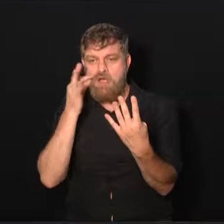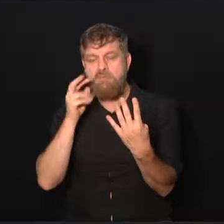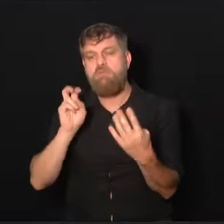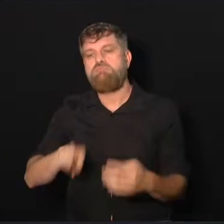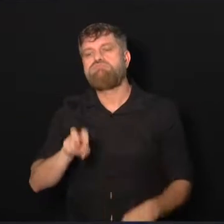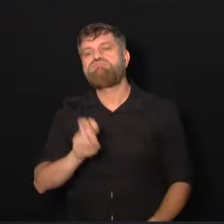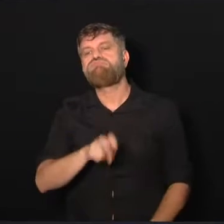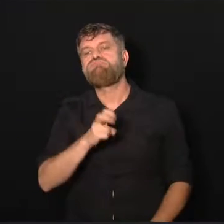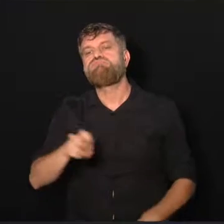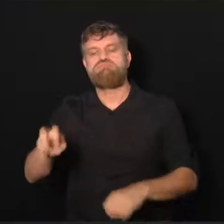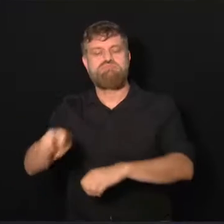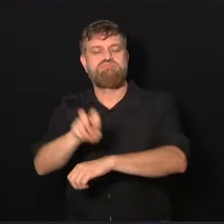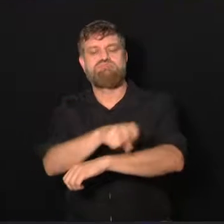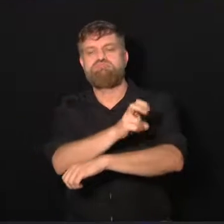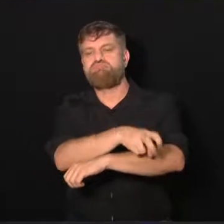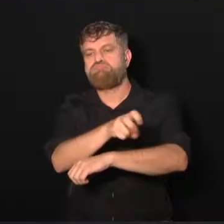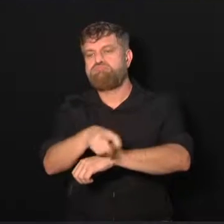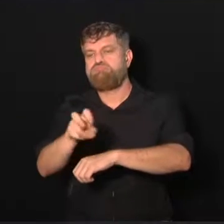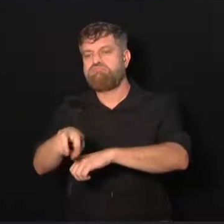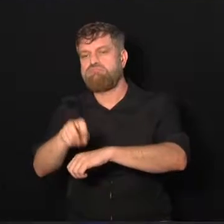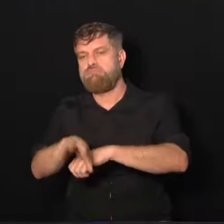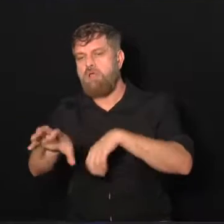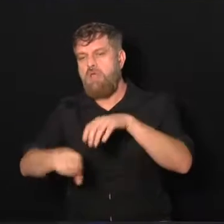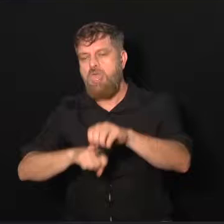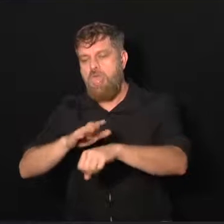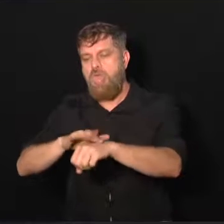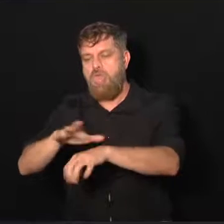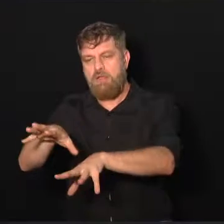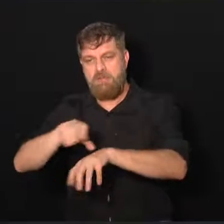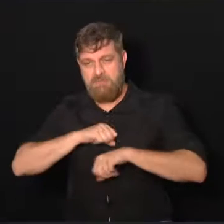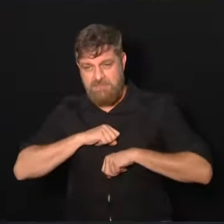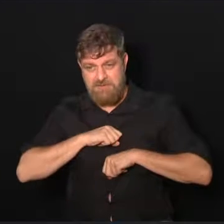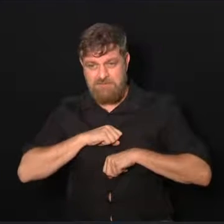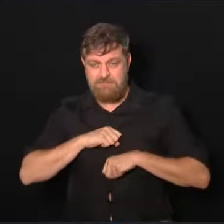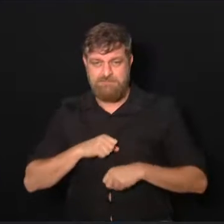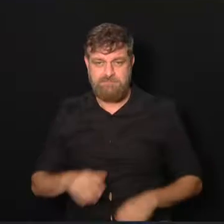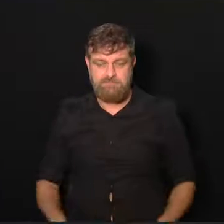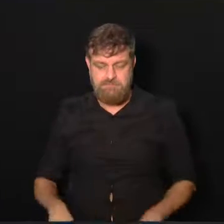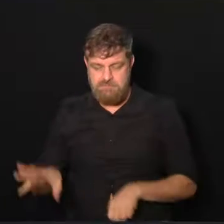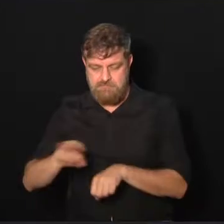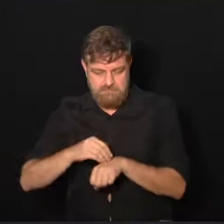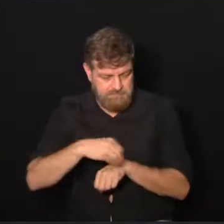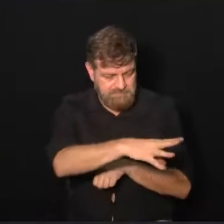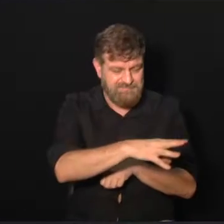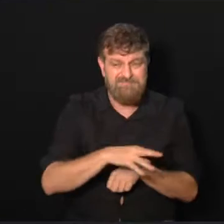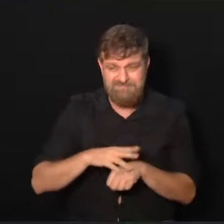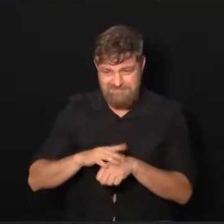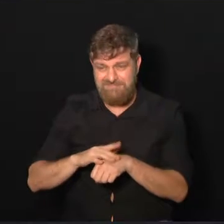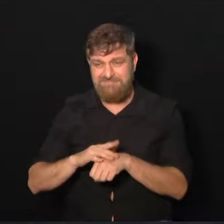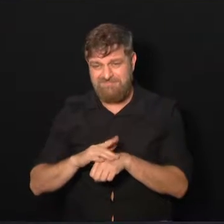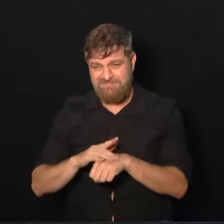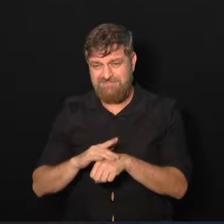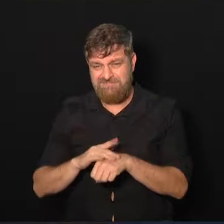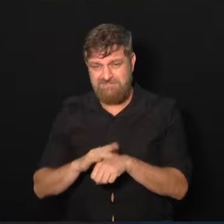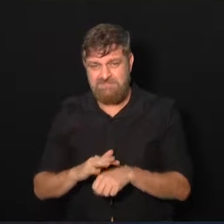na rua, pegando doença na rua, ou levando doença, ou